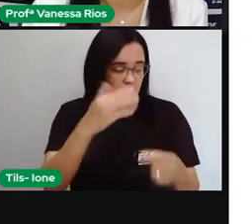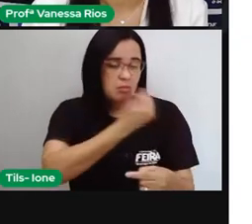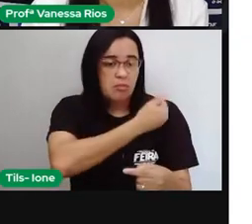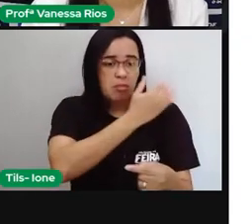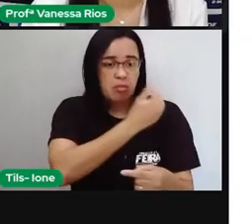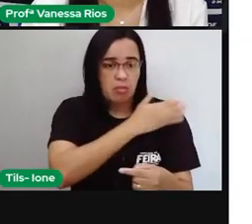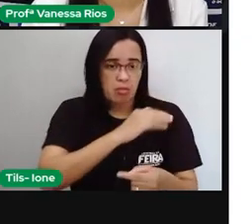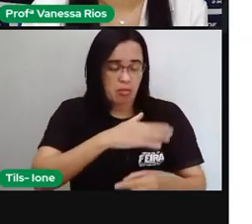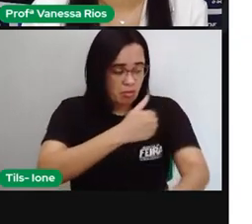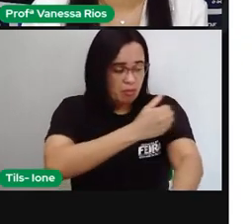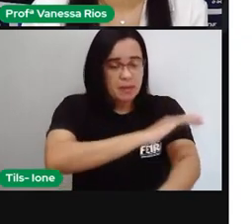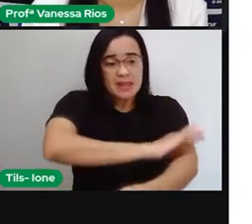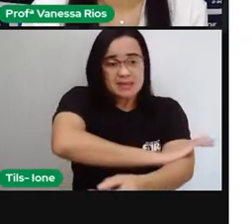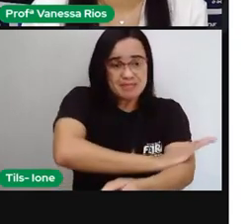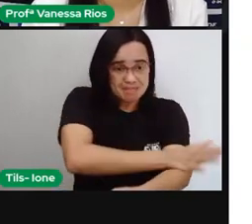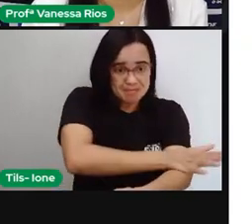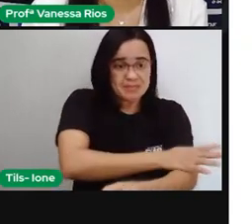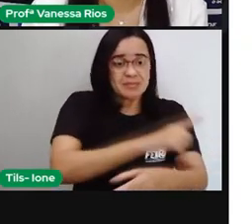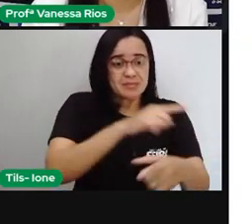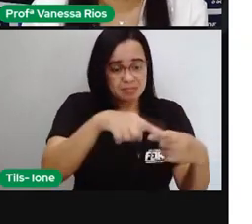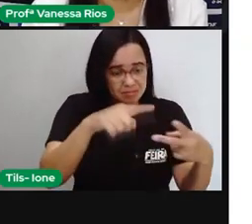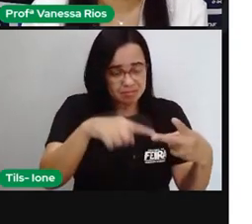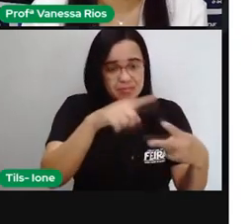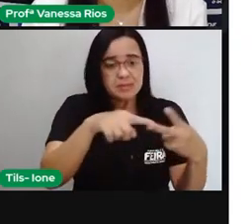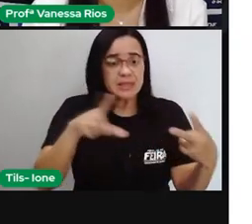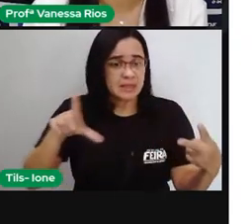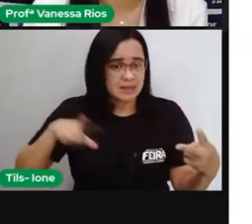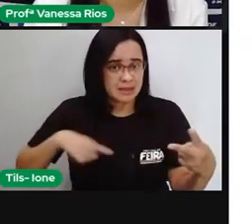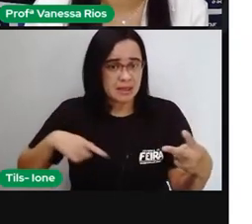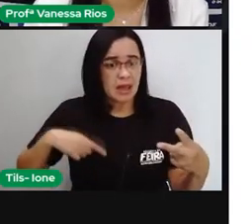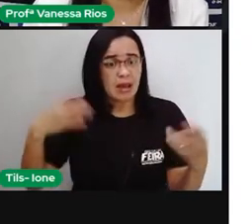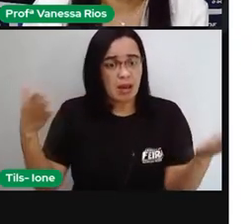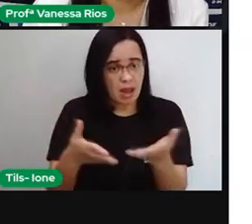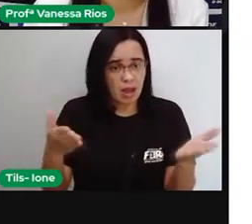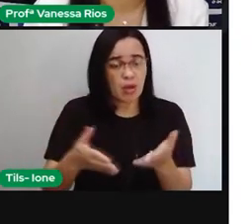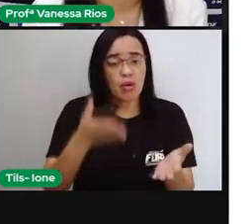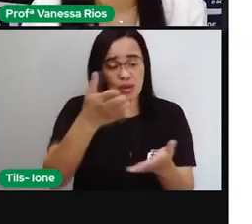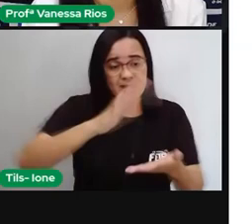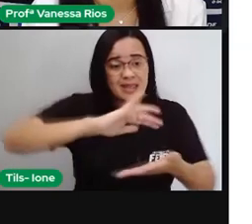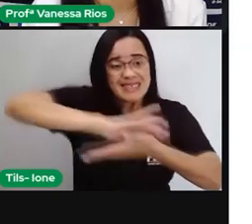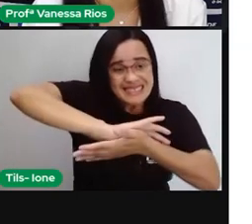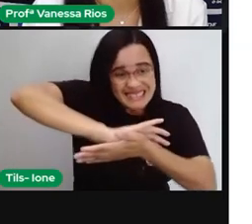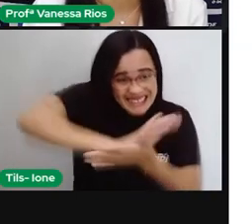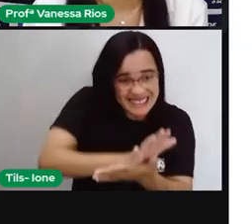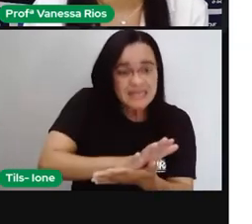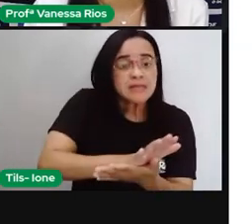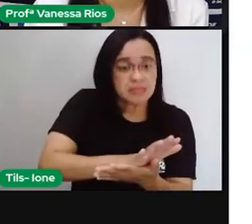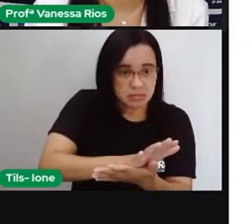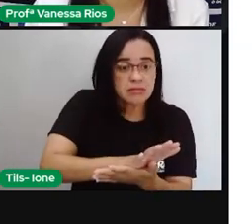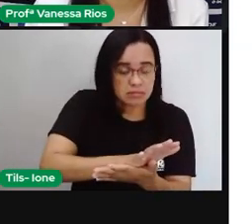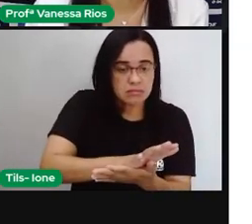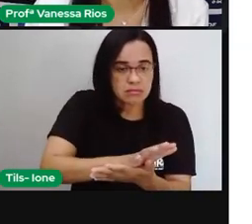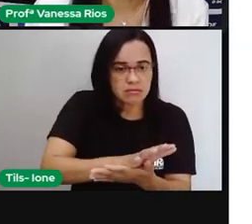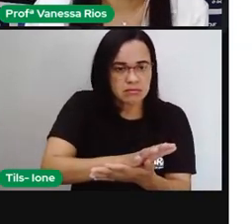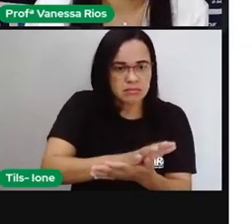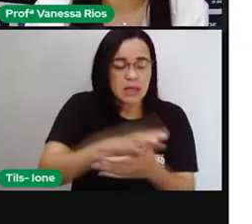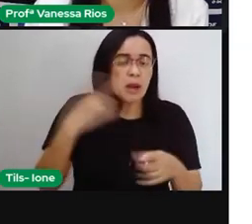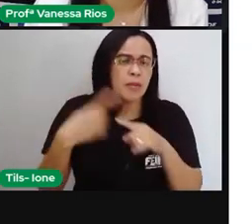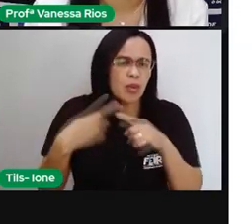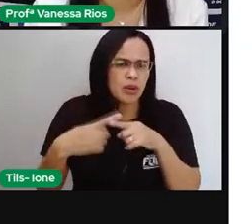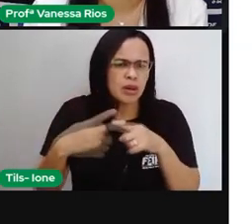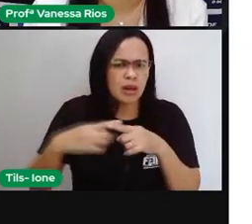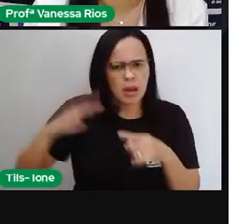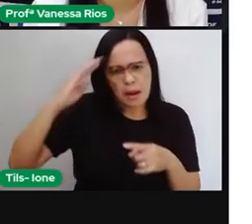racial, e a gente vê isso acontecendo muito em relação, principalmente em relação aí aos descendentes aí